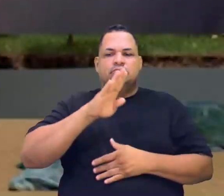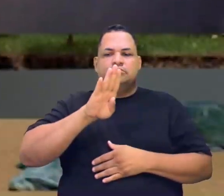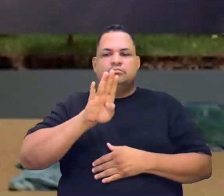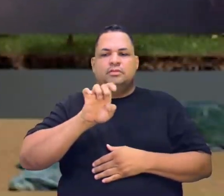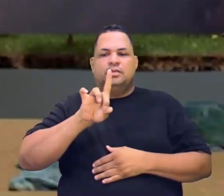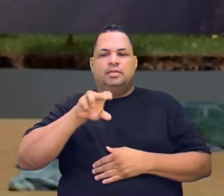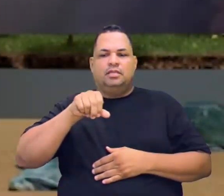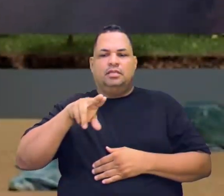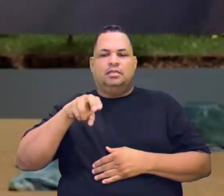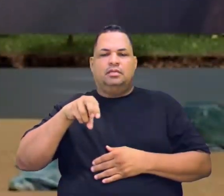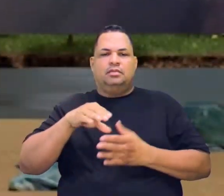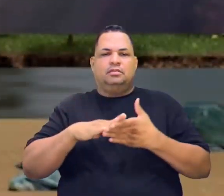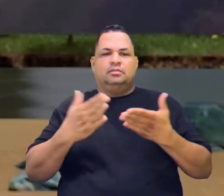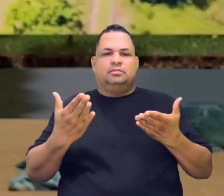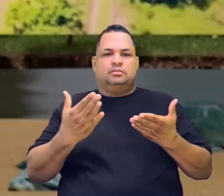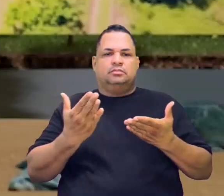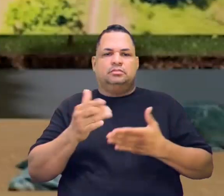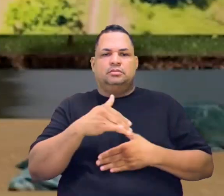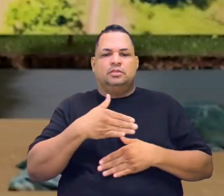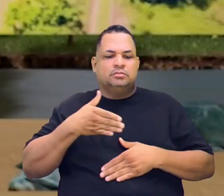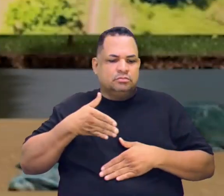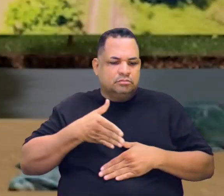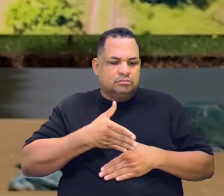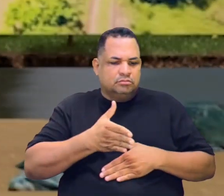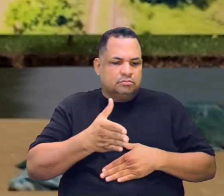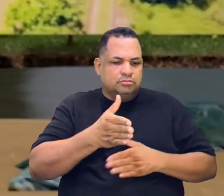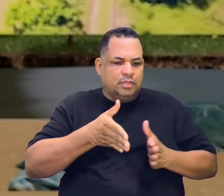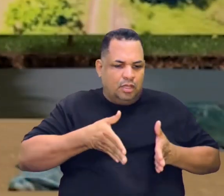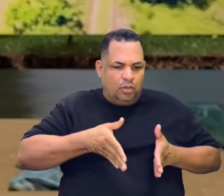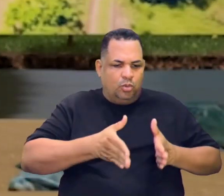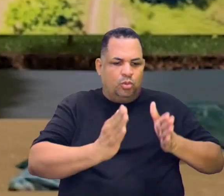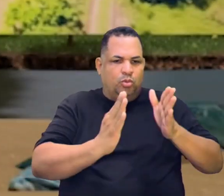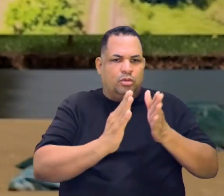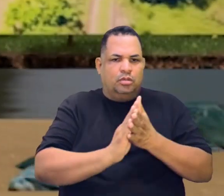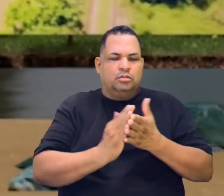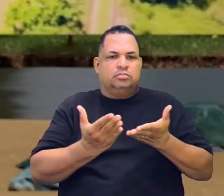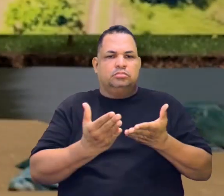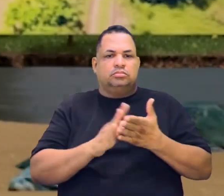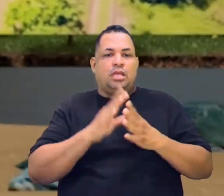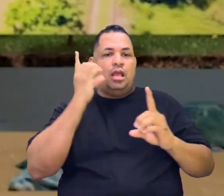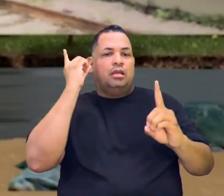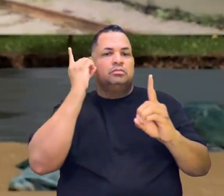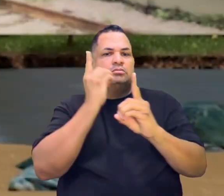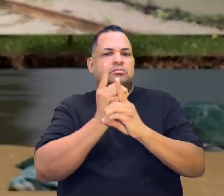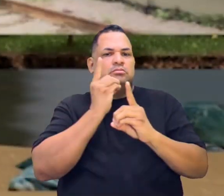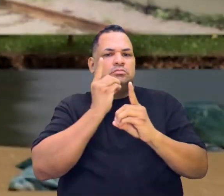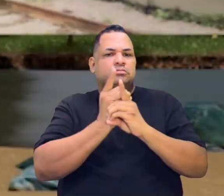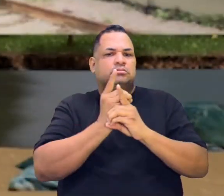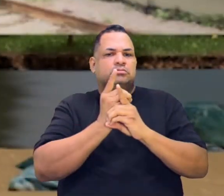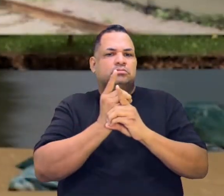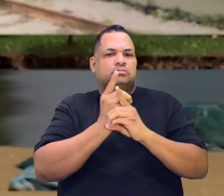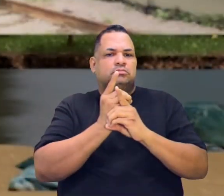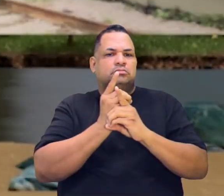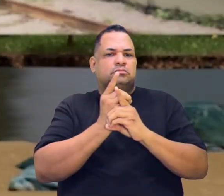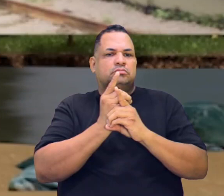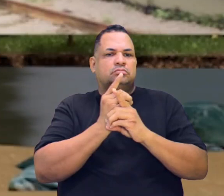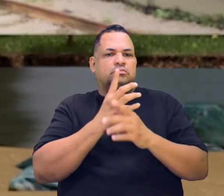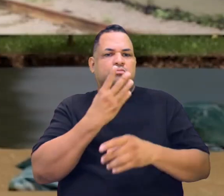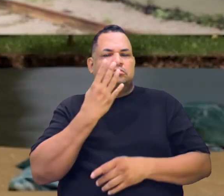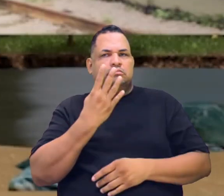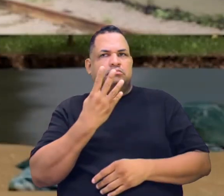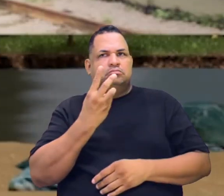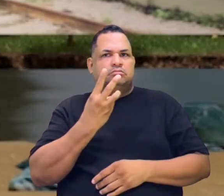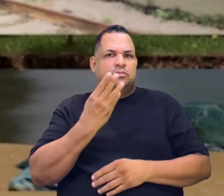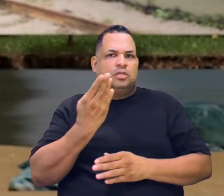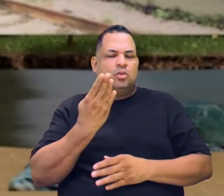vem para mim, e aí nós passamos na Transamazônica. E demos de cara com umas 3,